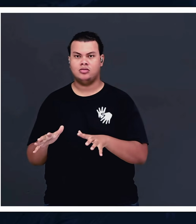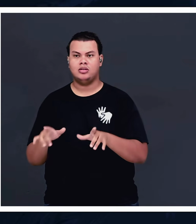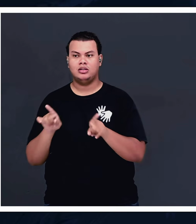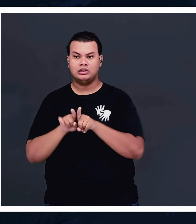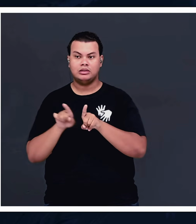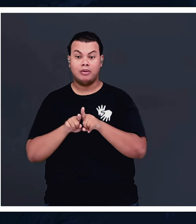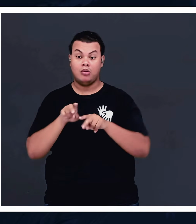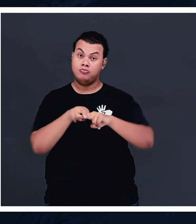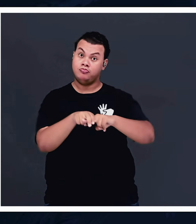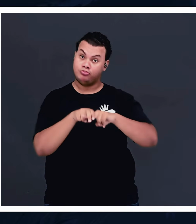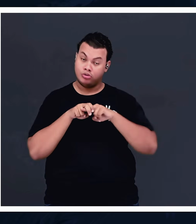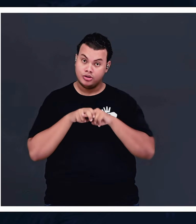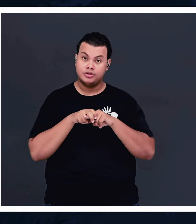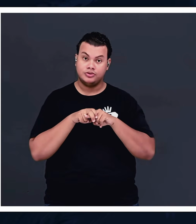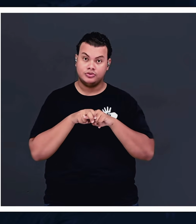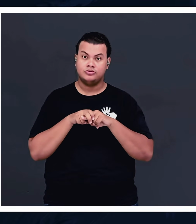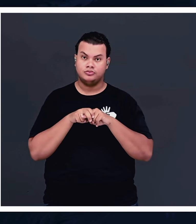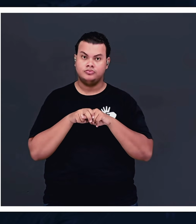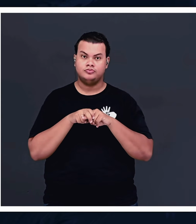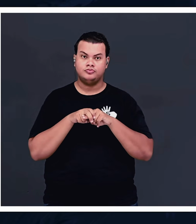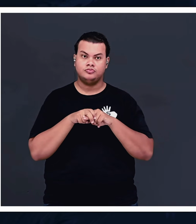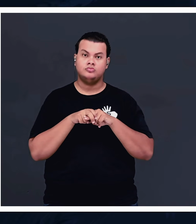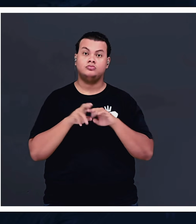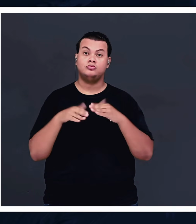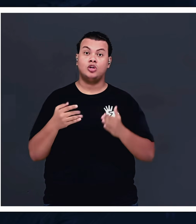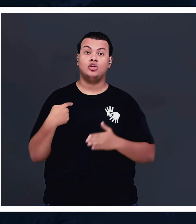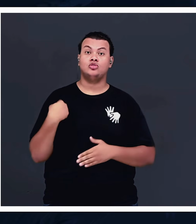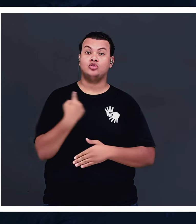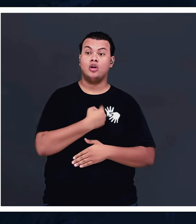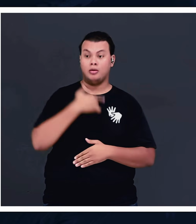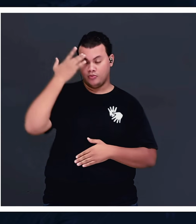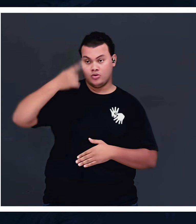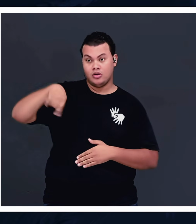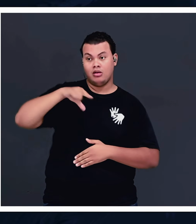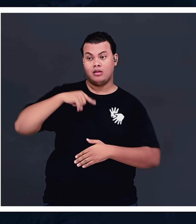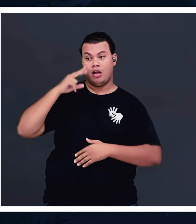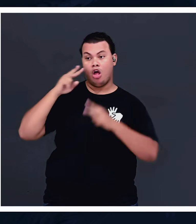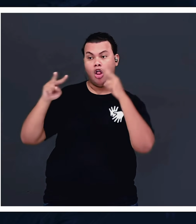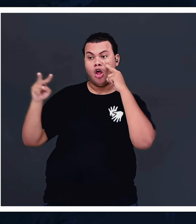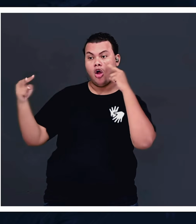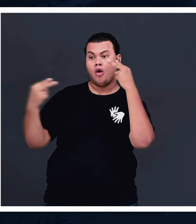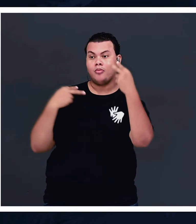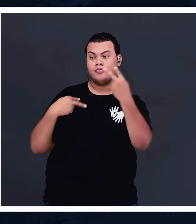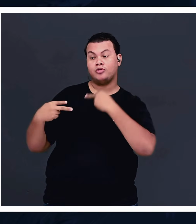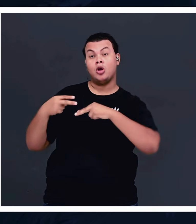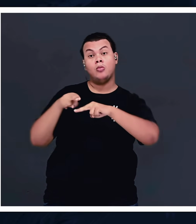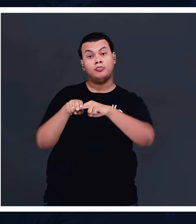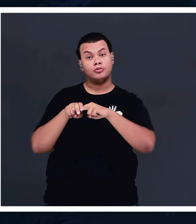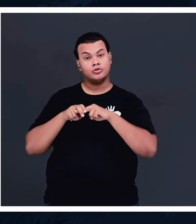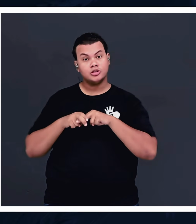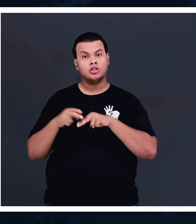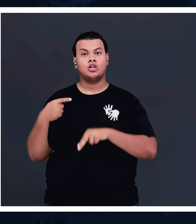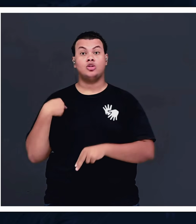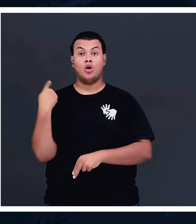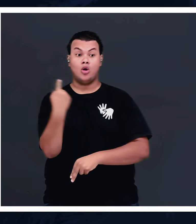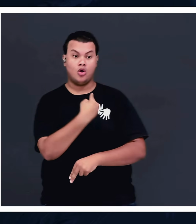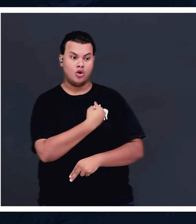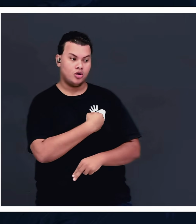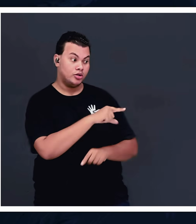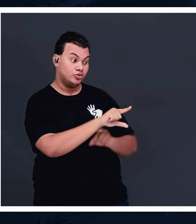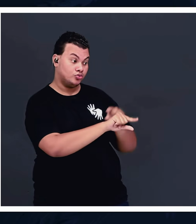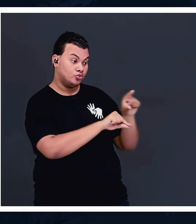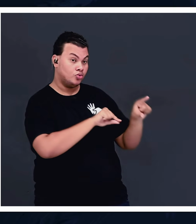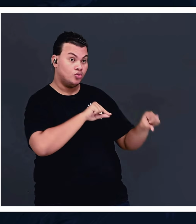em detrimento disso. Então, nós somos observados e, então, dessa forma, as nossas